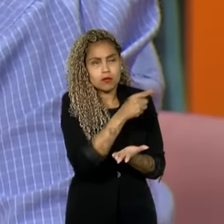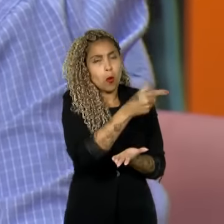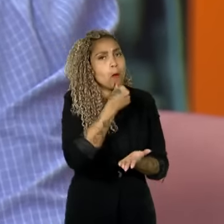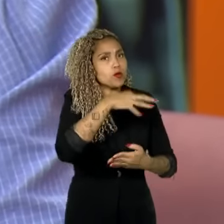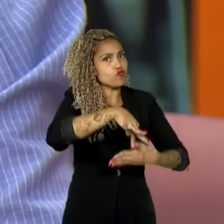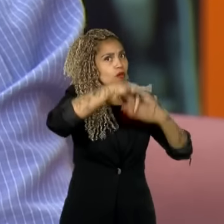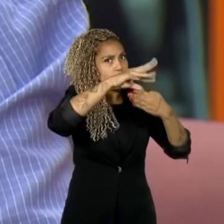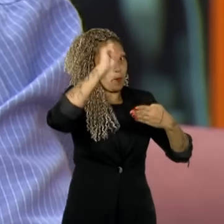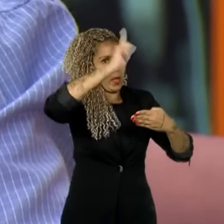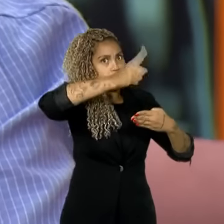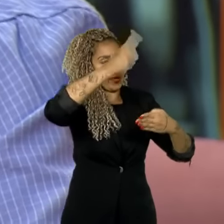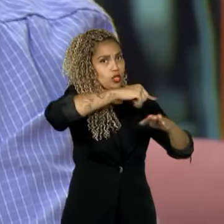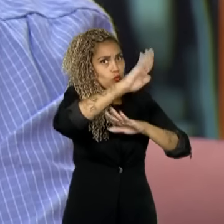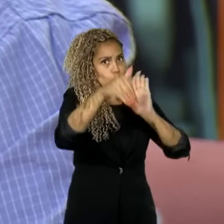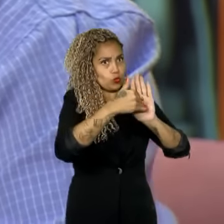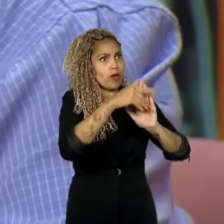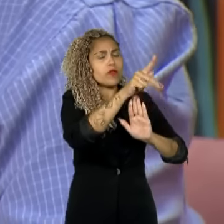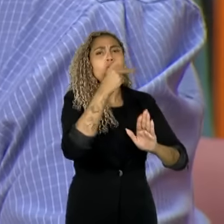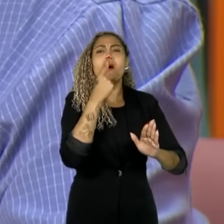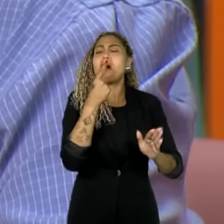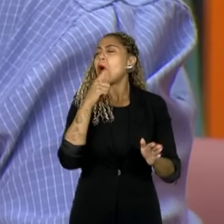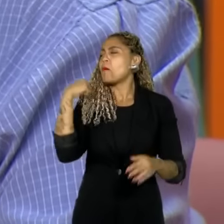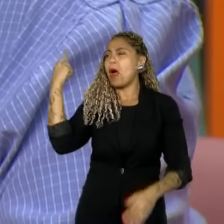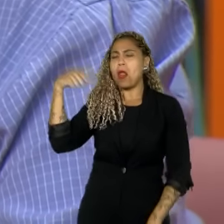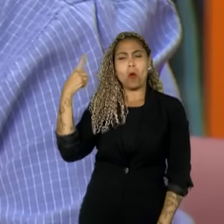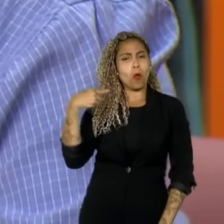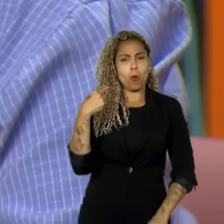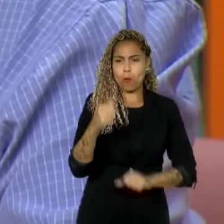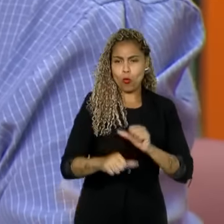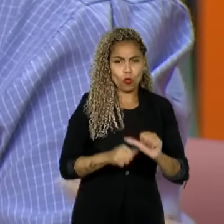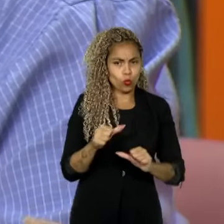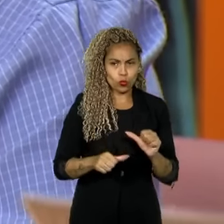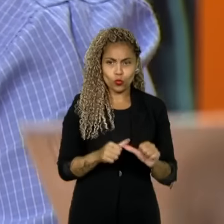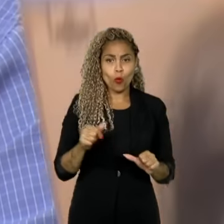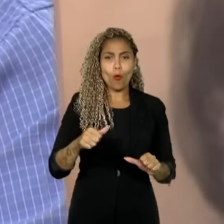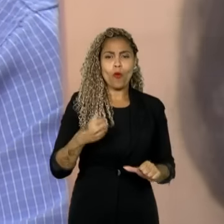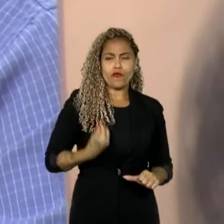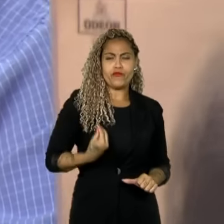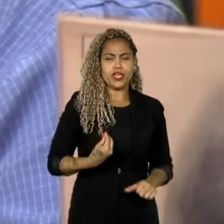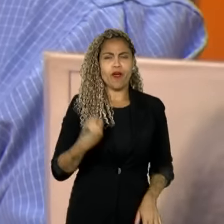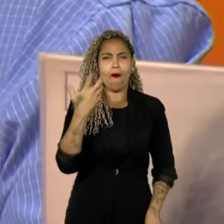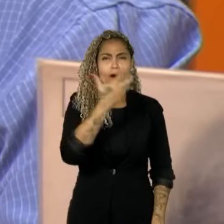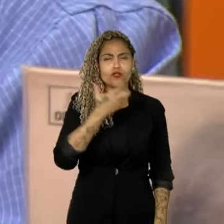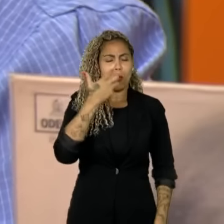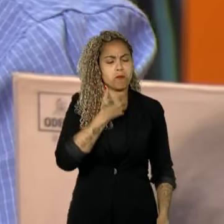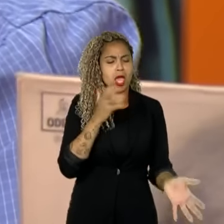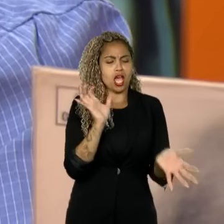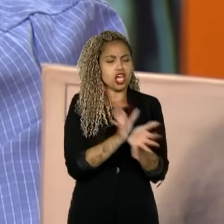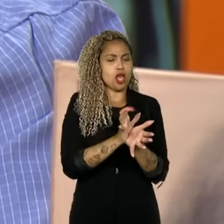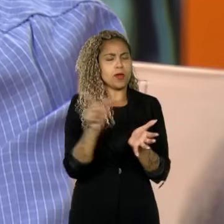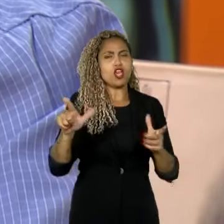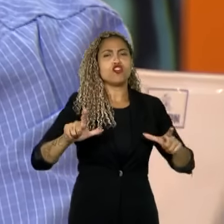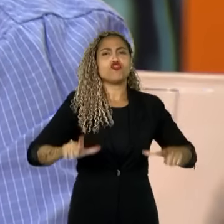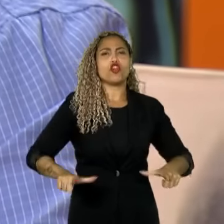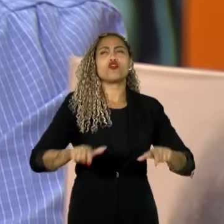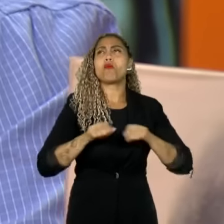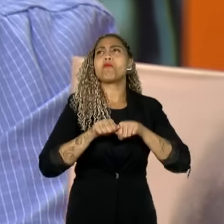esse produtor é muito maluco, mudou muito a carreira, a vida da cantora, minha equipe não vai levar esse disco na rua, não. Mudou a